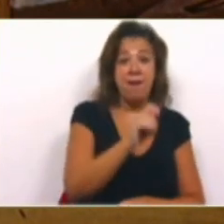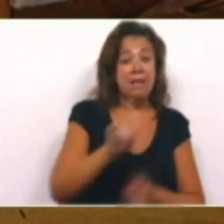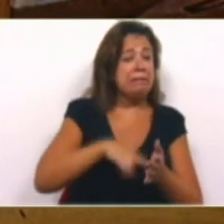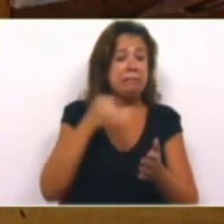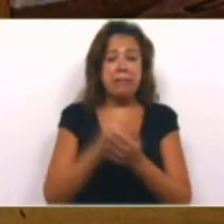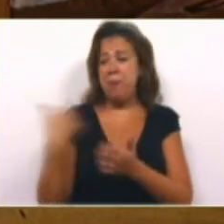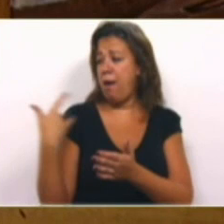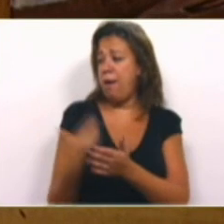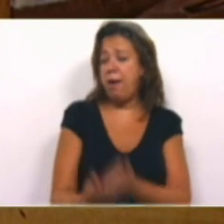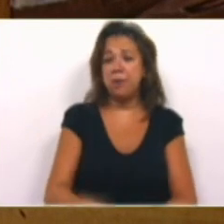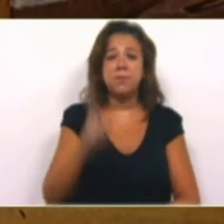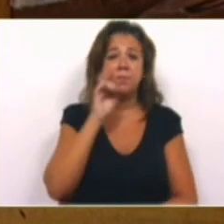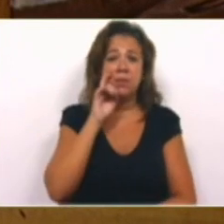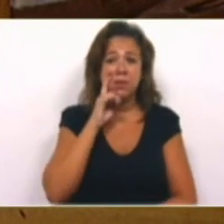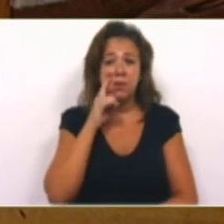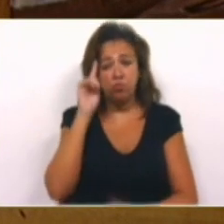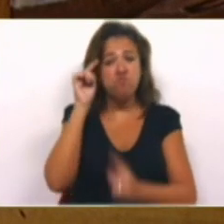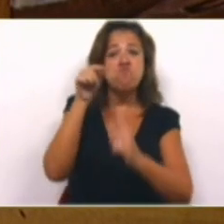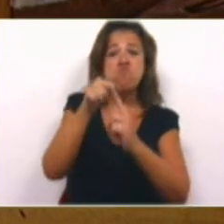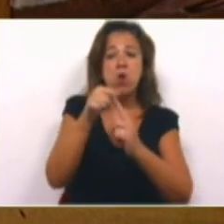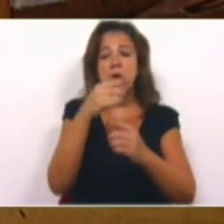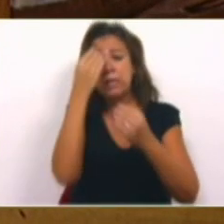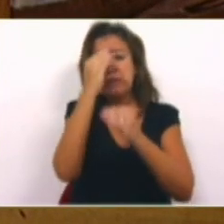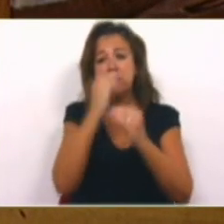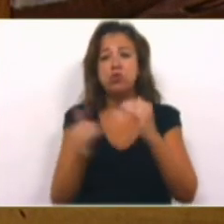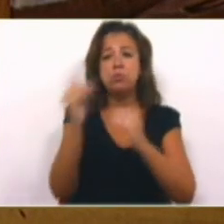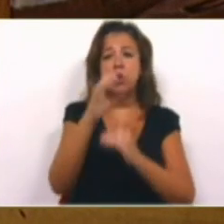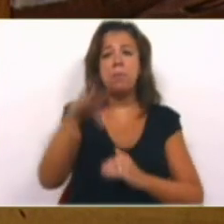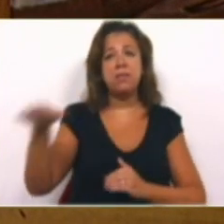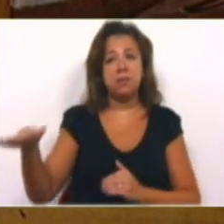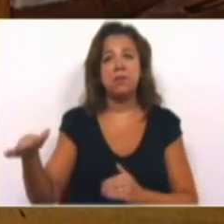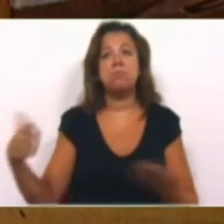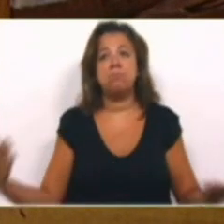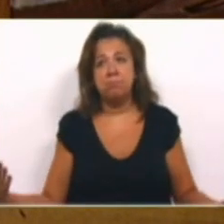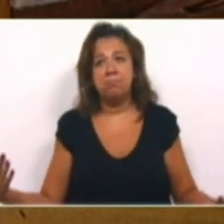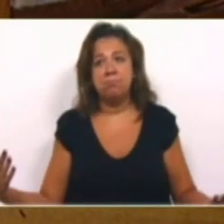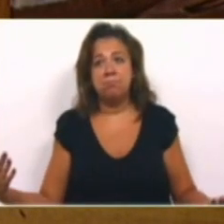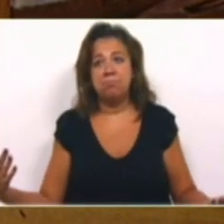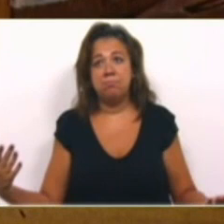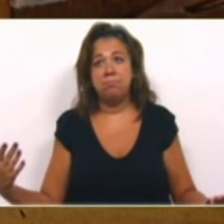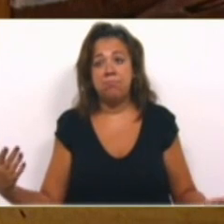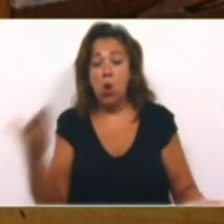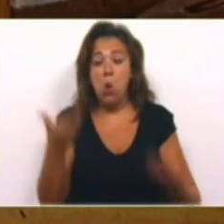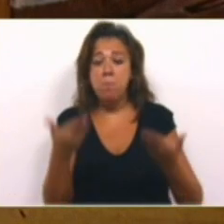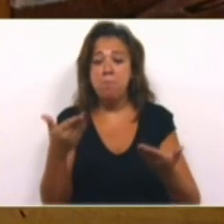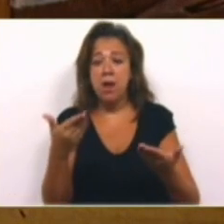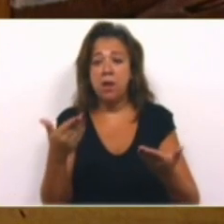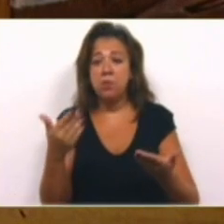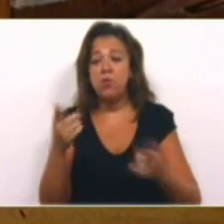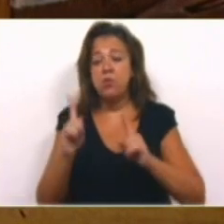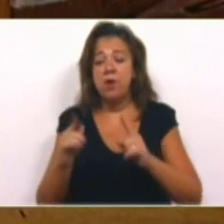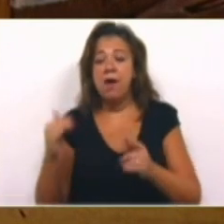defendido para o ensino superior e para a ciência e aquela que foi, até na anterior